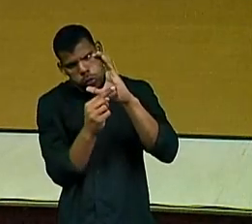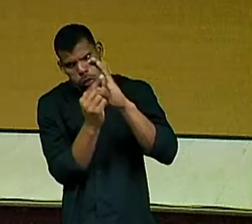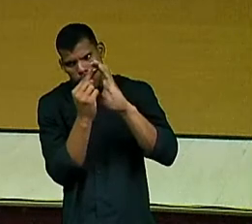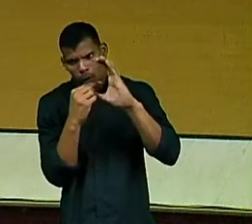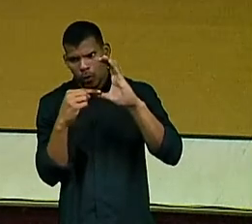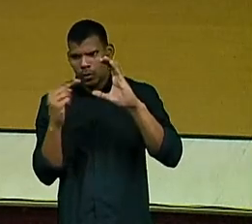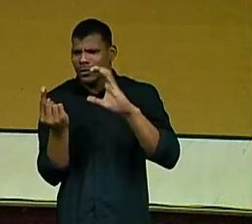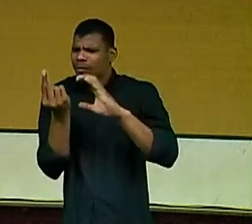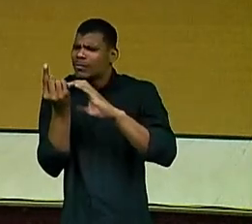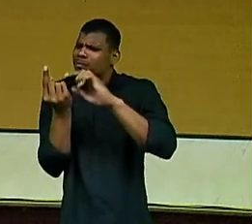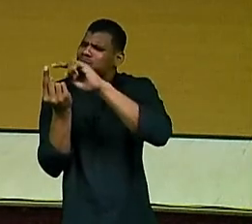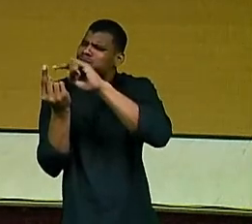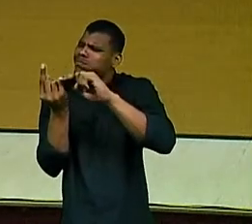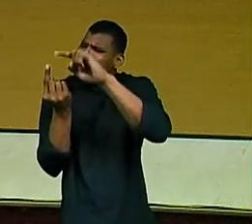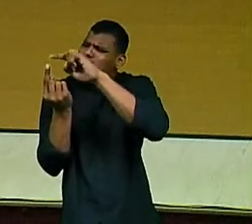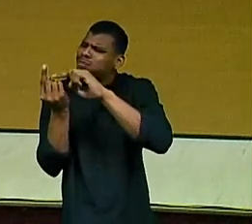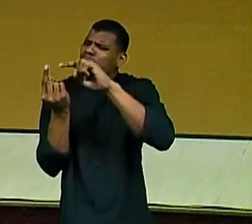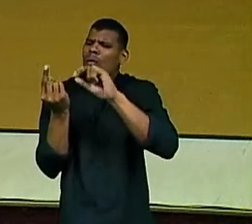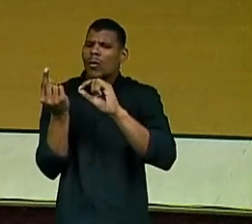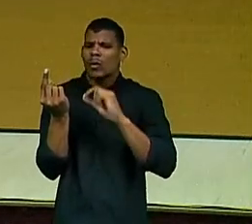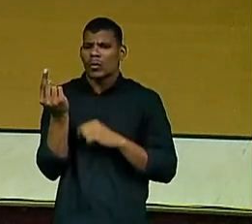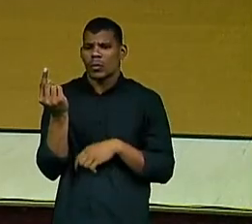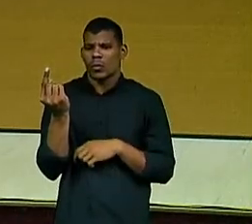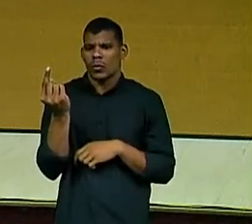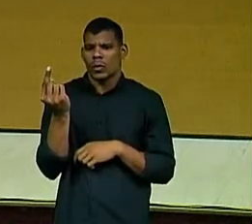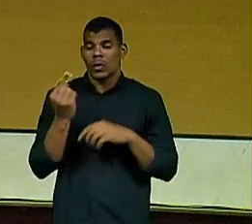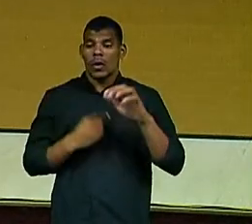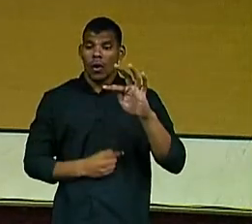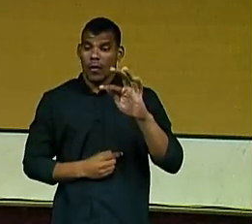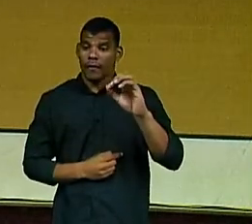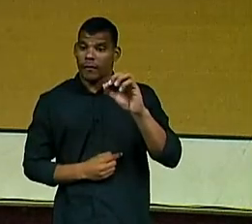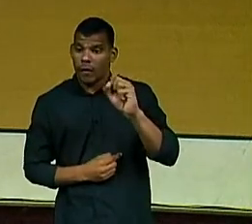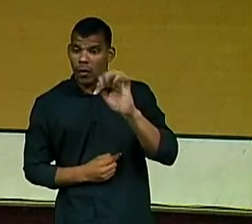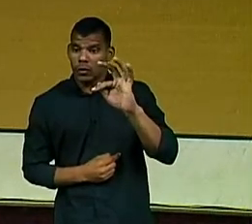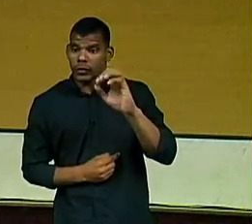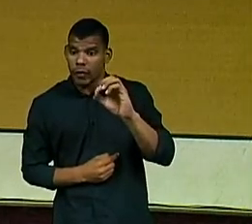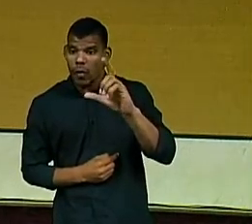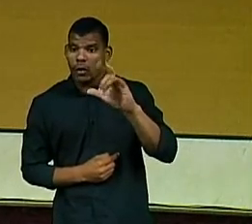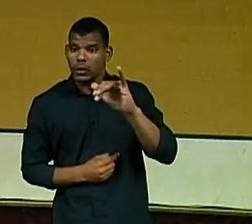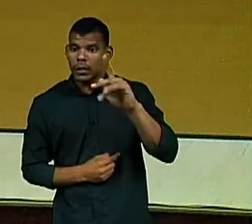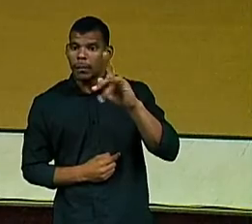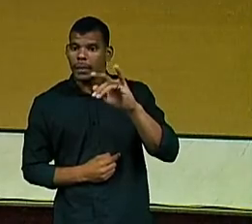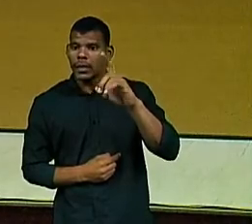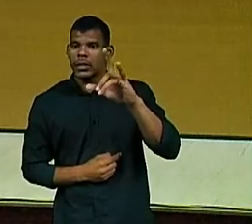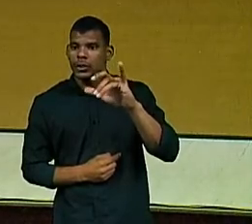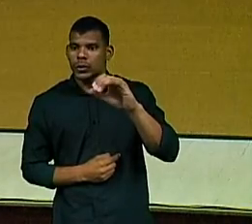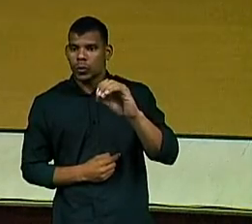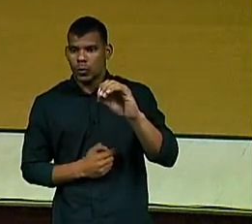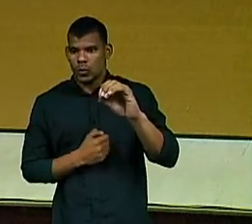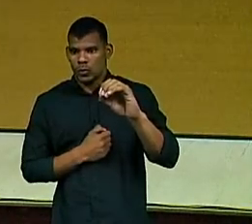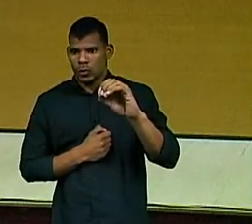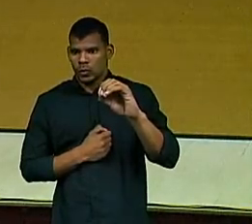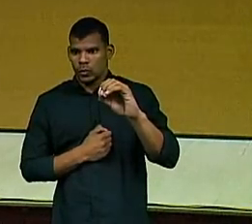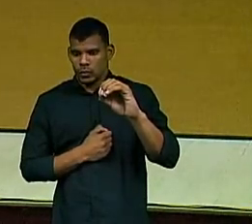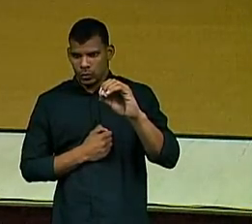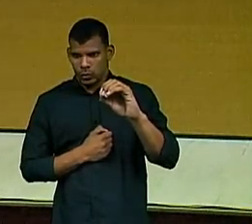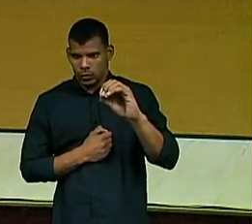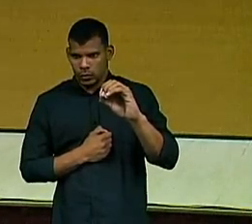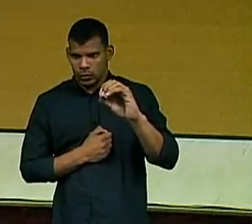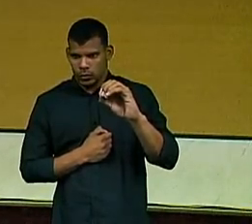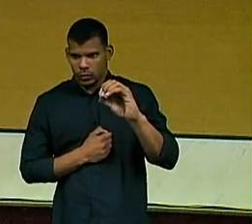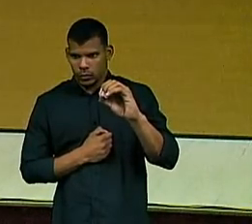básica tem isso indica o quê ancestral como a minhoca tem hemoglobina